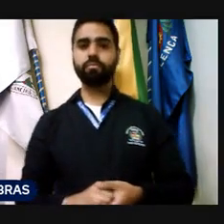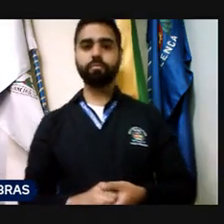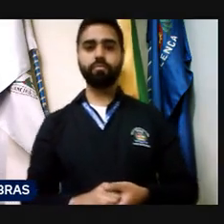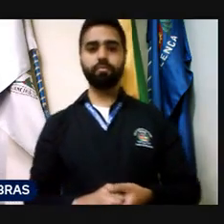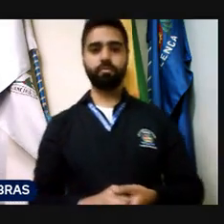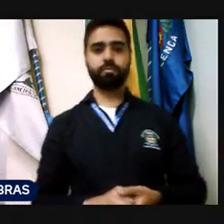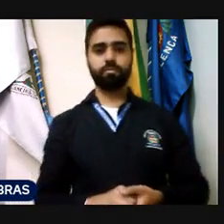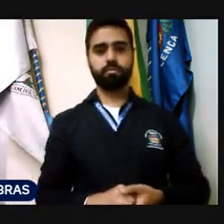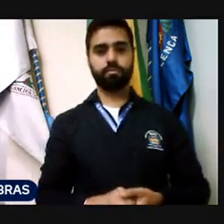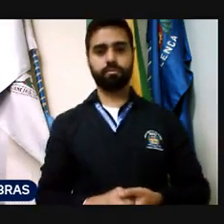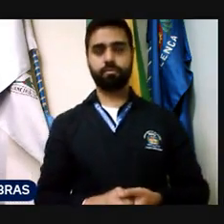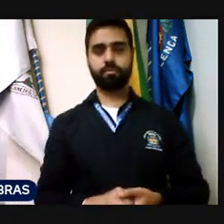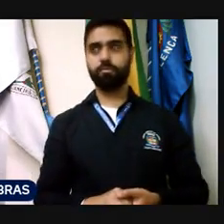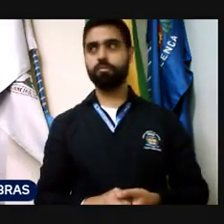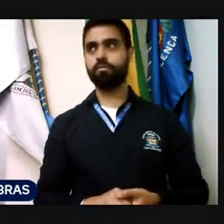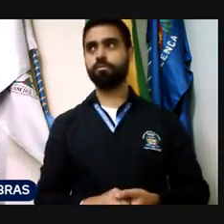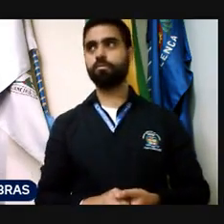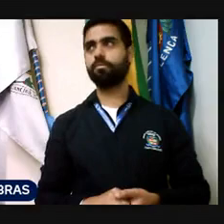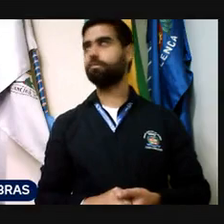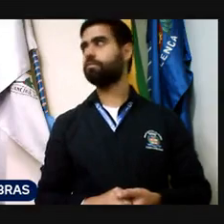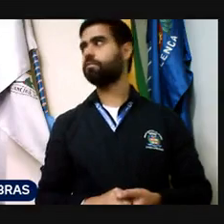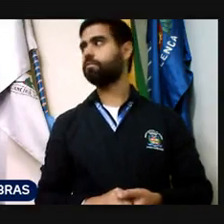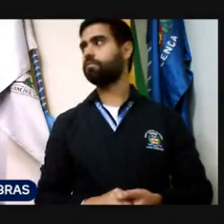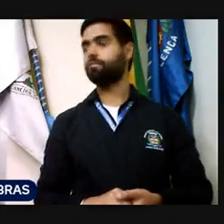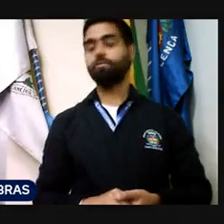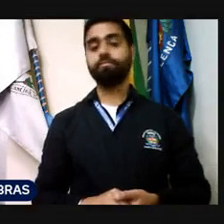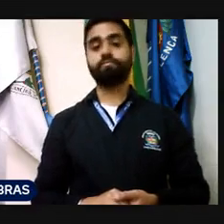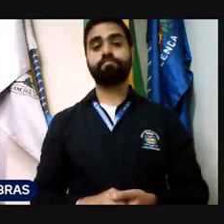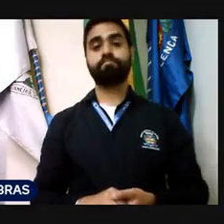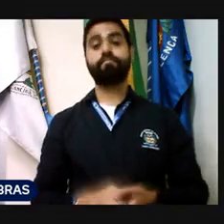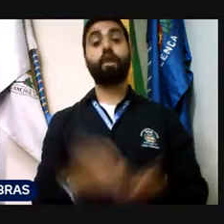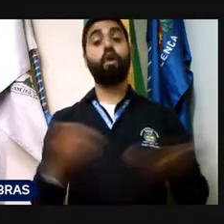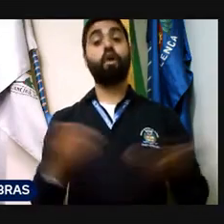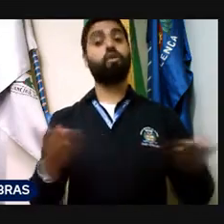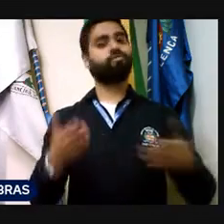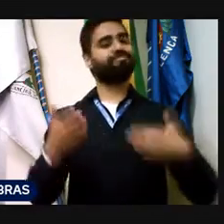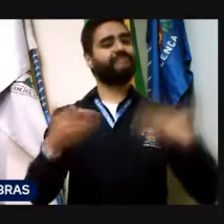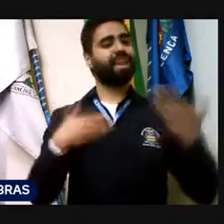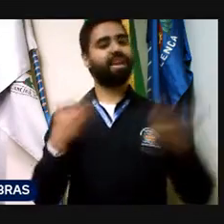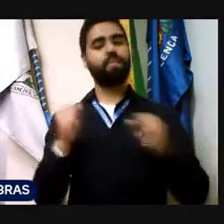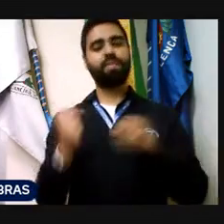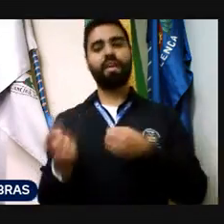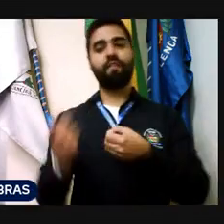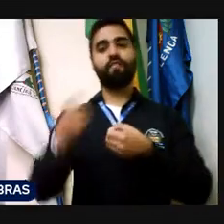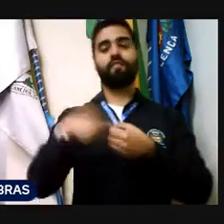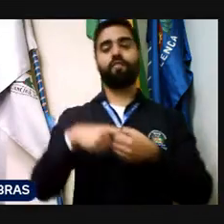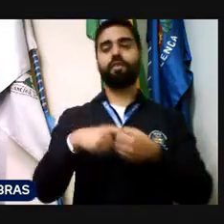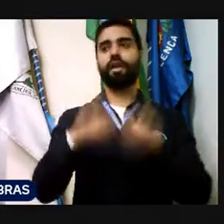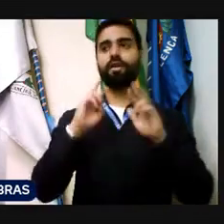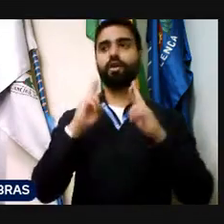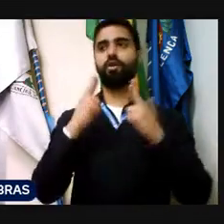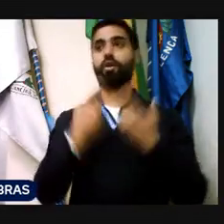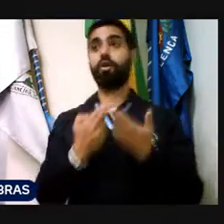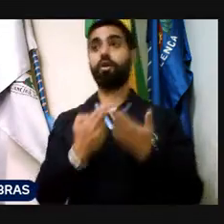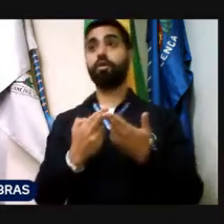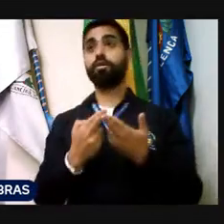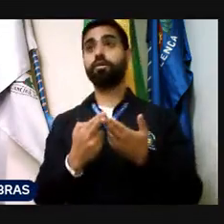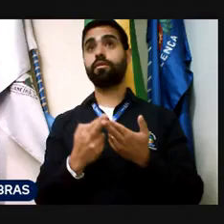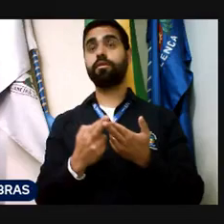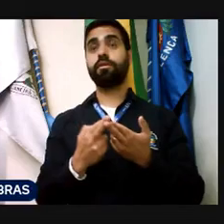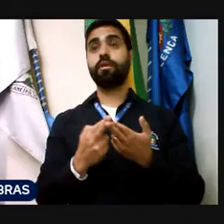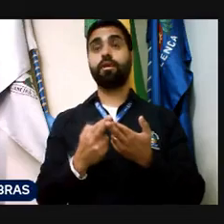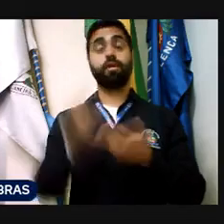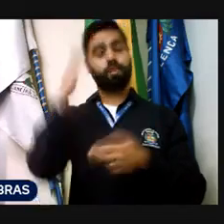Obrigado. É uma satisfação, uma alegria enorme estar voltando, né, às sessões, apesar de a gente não ter